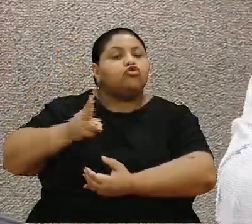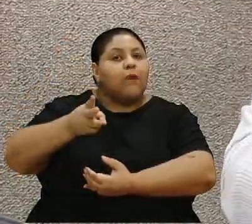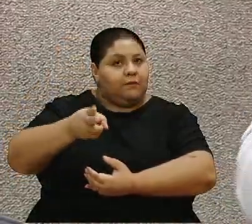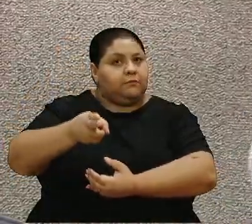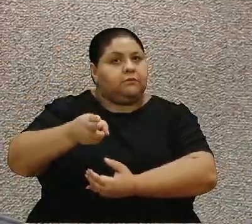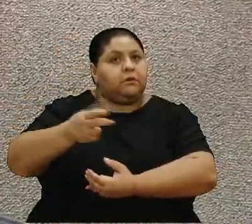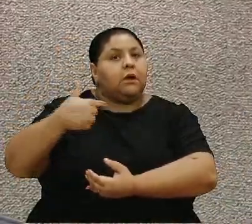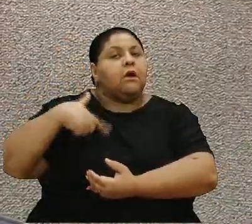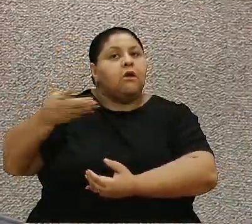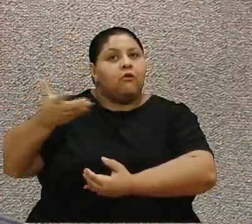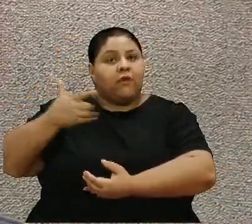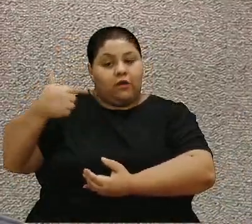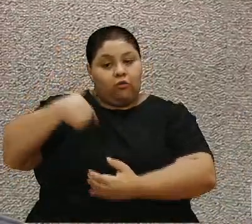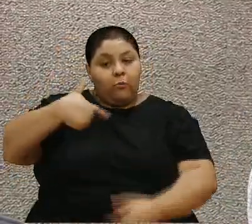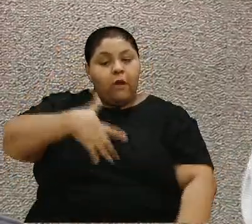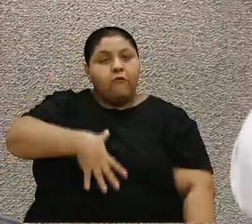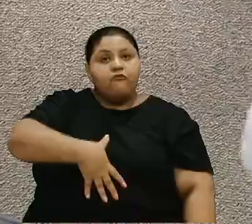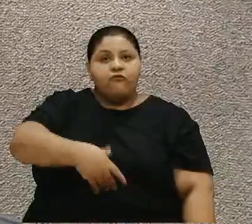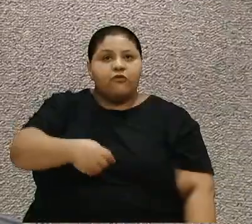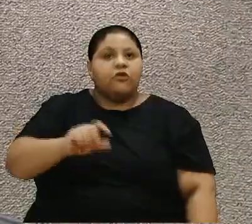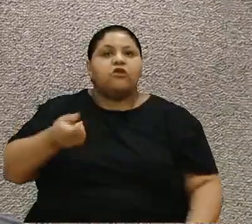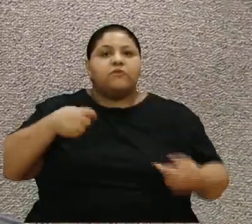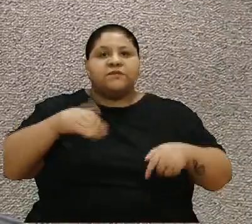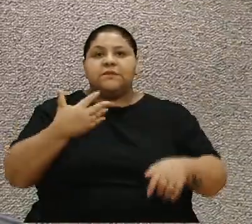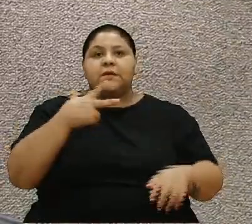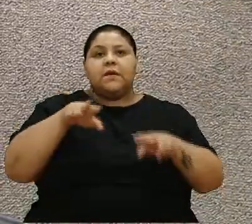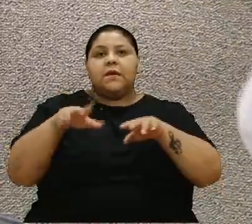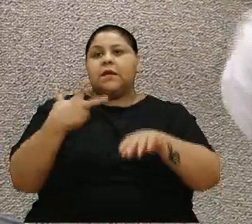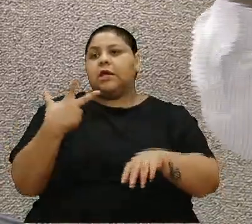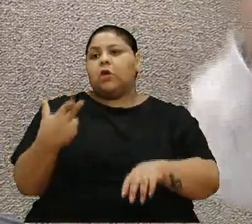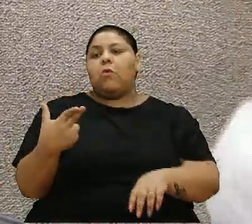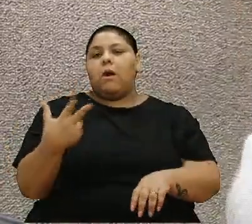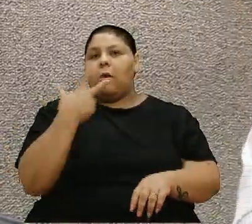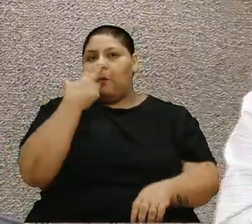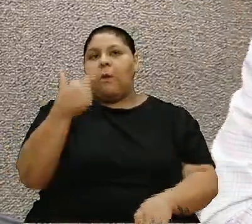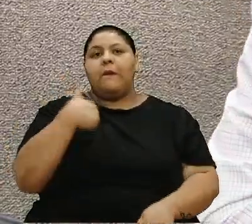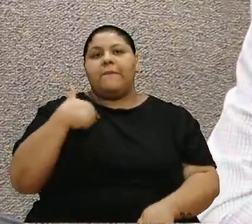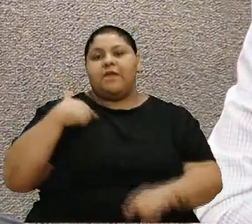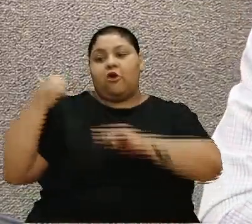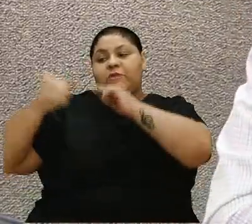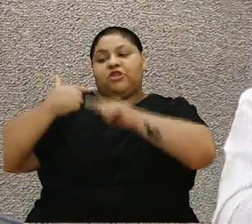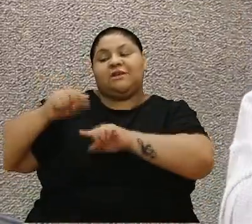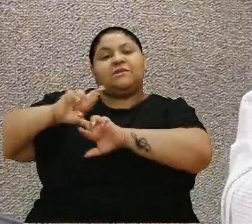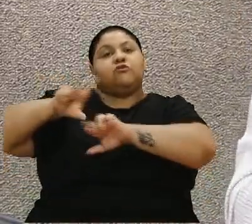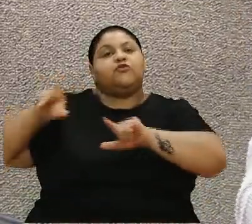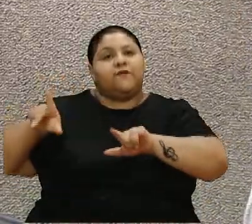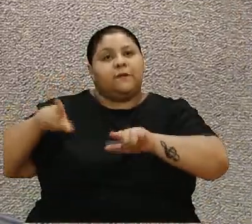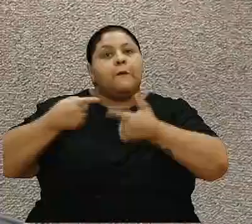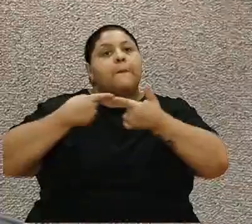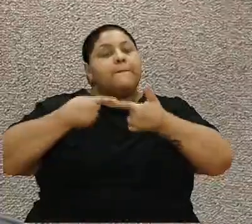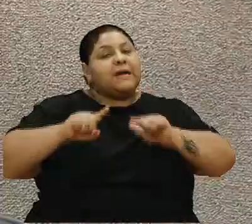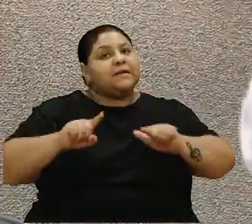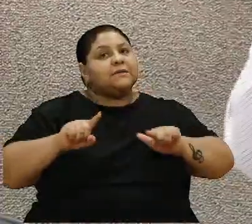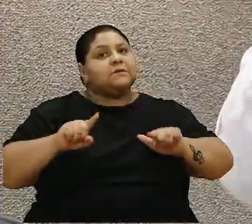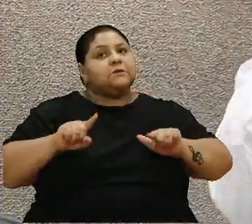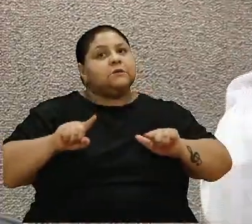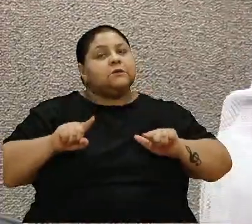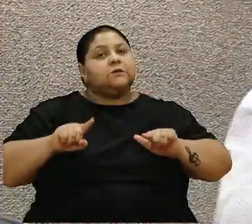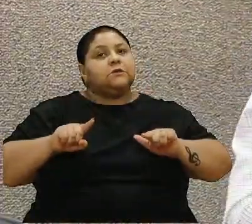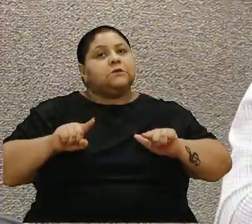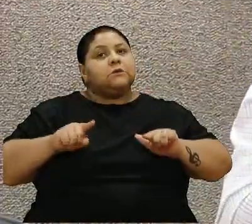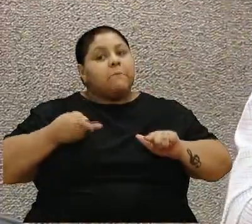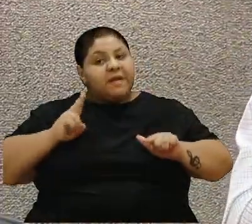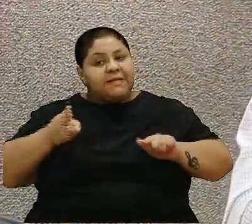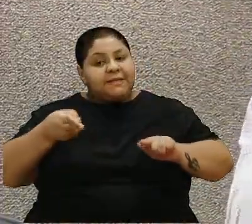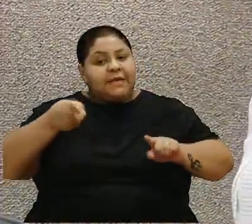Porque eu quero que o meu filho, ele não precisa ser igual a mim, já é uma geração diferente, mas que ele pelo menos siga os